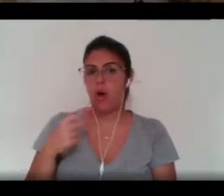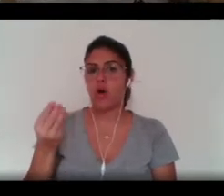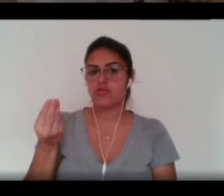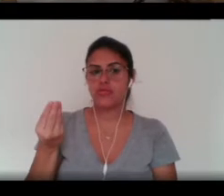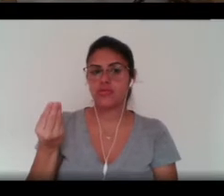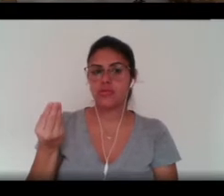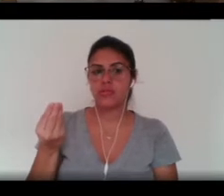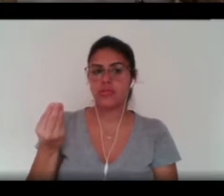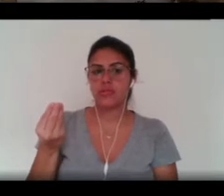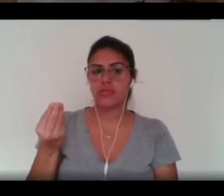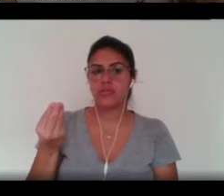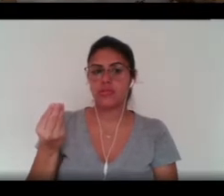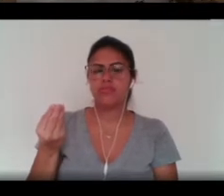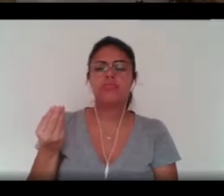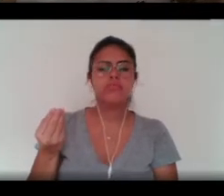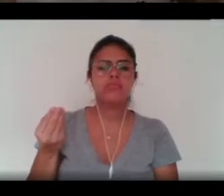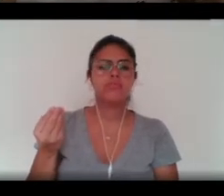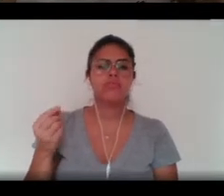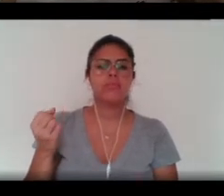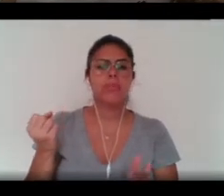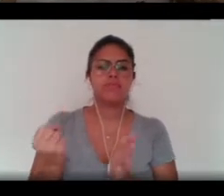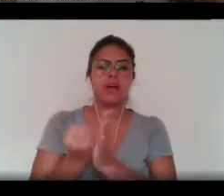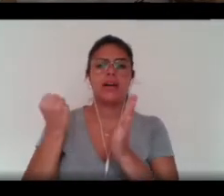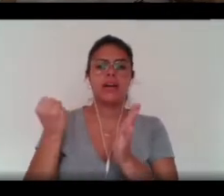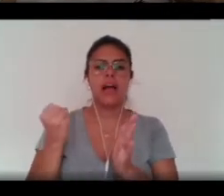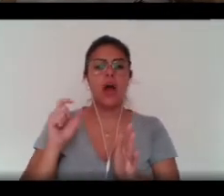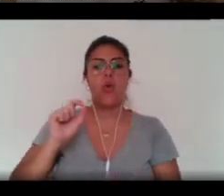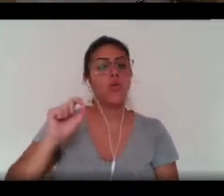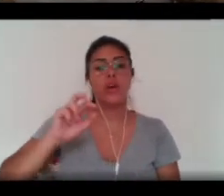de coordenadas no eixo, tá errado fazer isso.